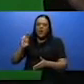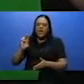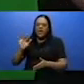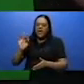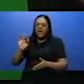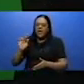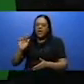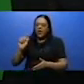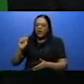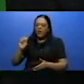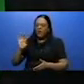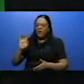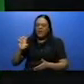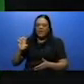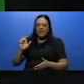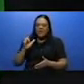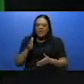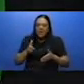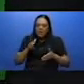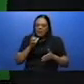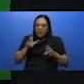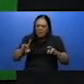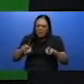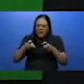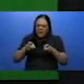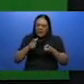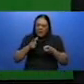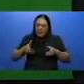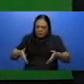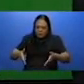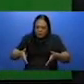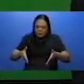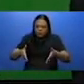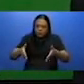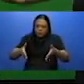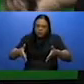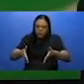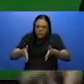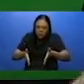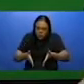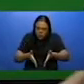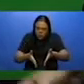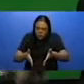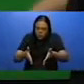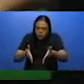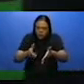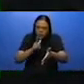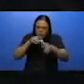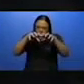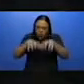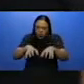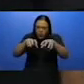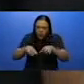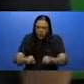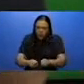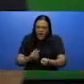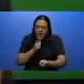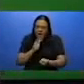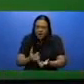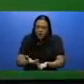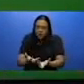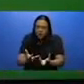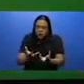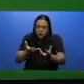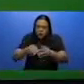têm muita margem, né? Então, qualquer cheia, eles transbordam. E aí, fica